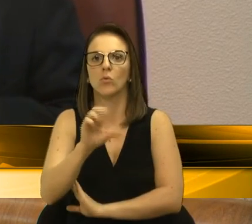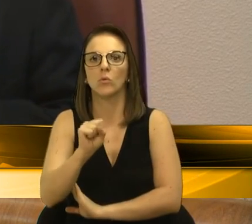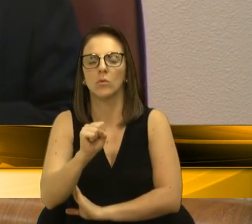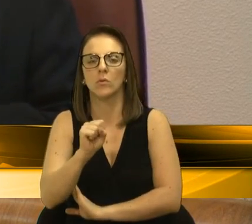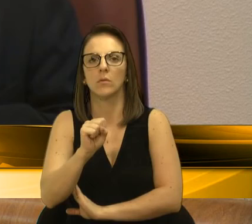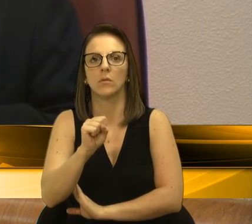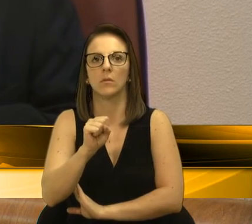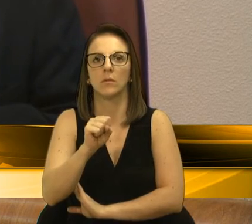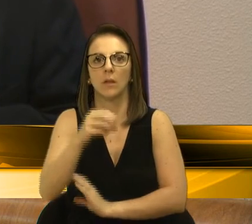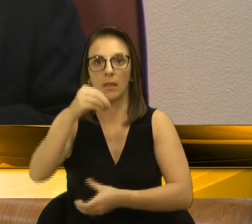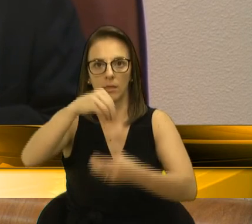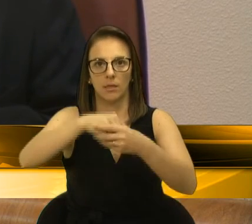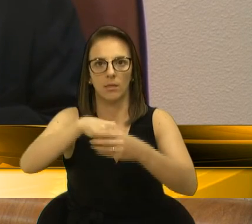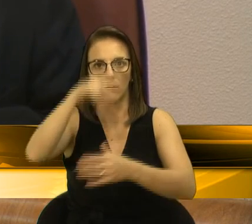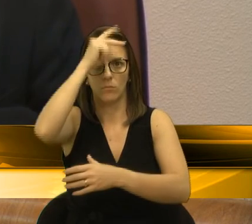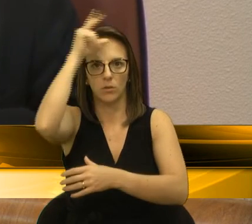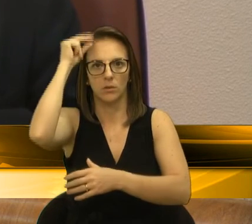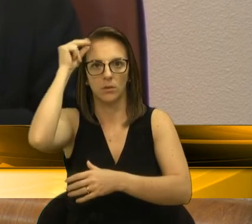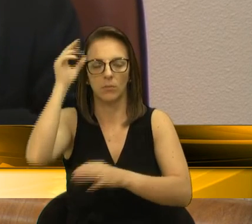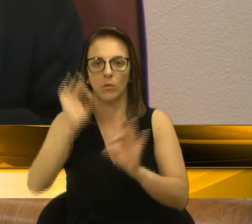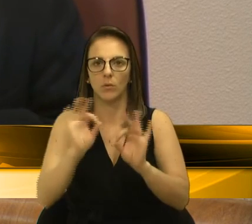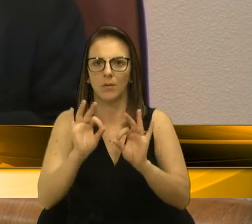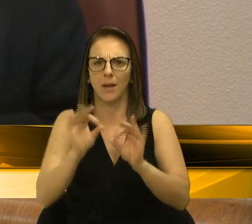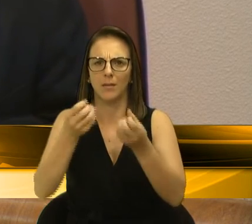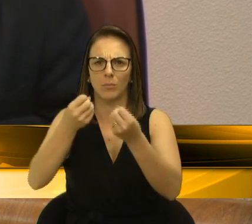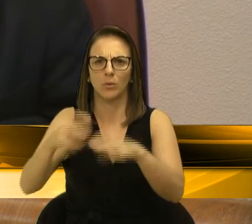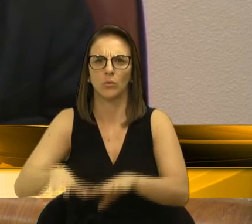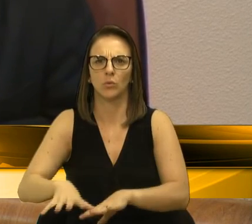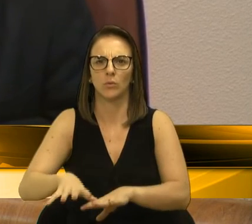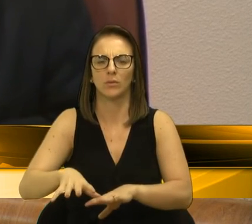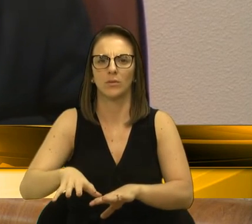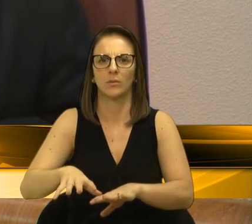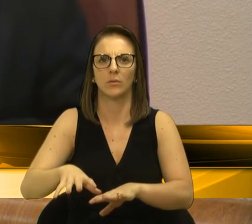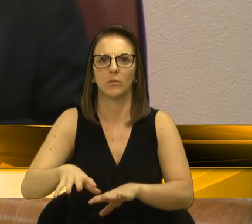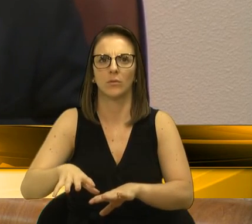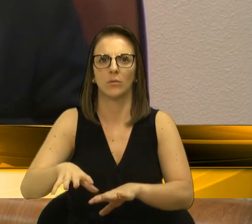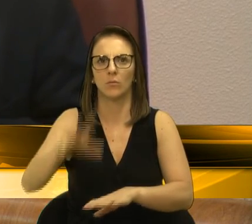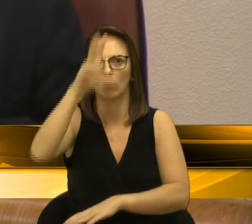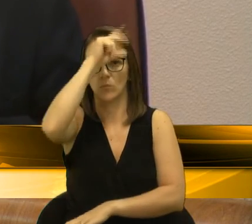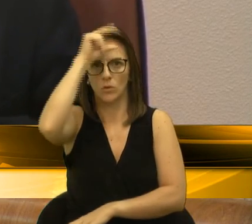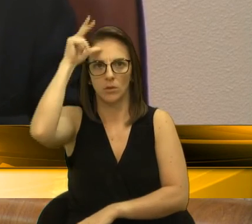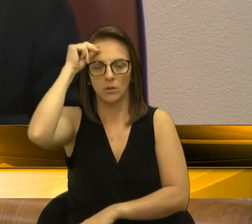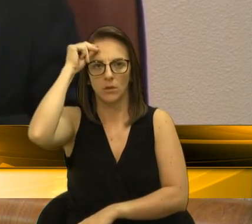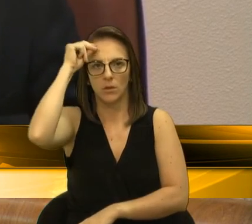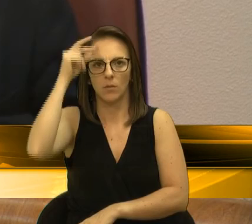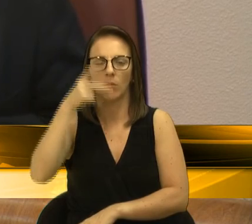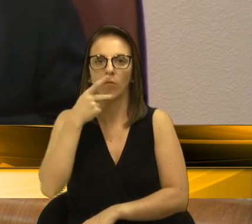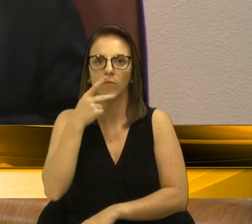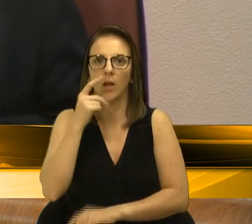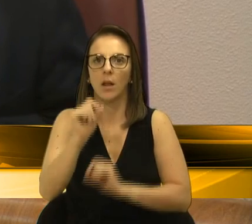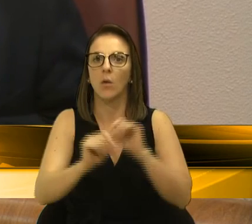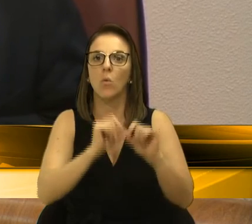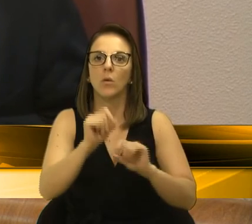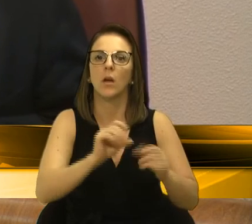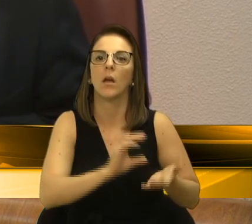sem prejuízo das funções do Poder Legislativo, contará com as seguintes instâncias colegiadas.